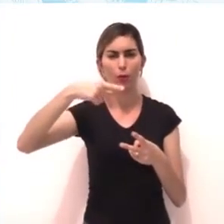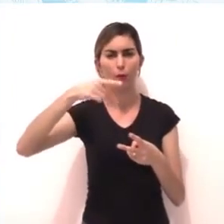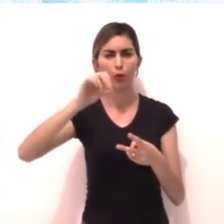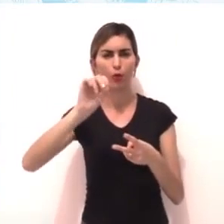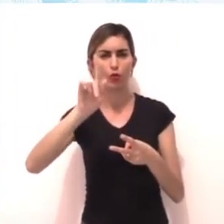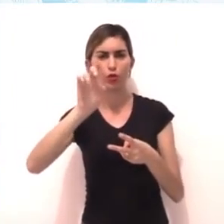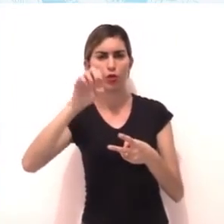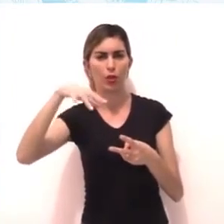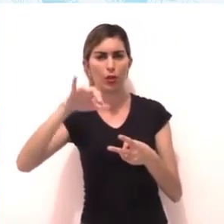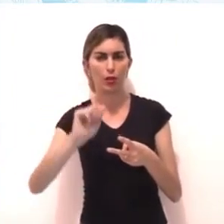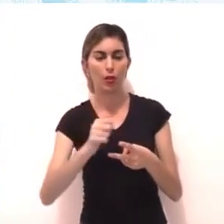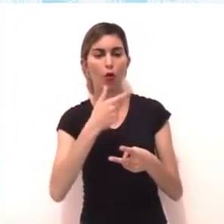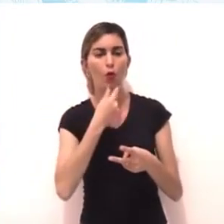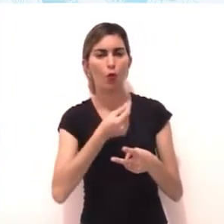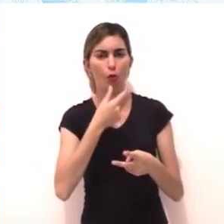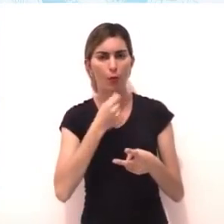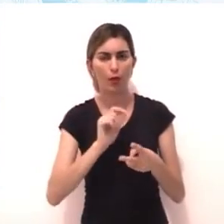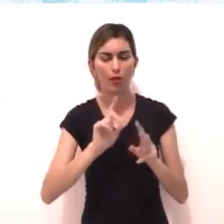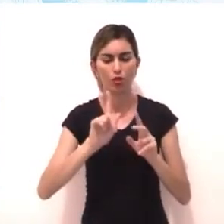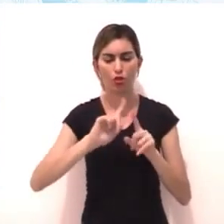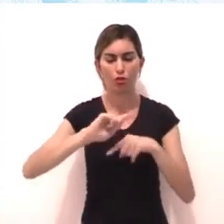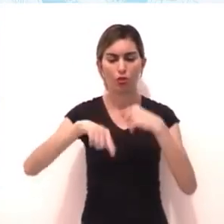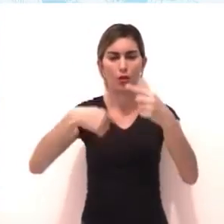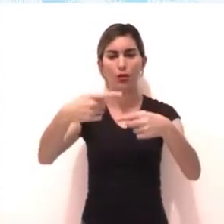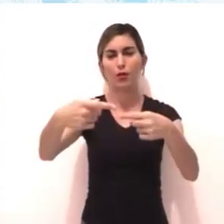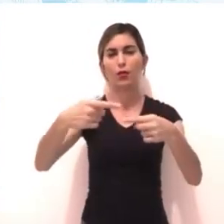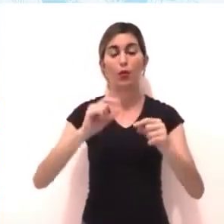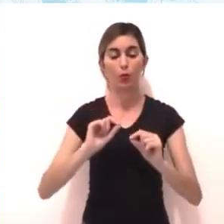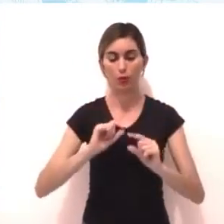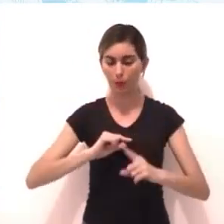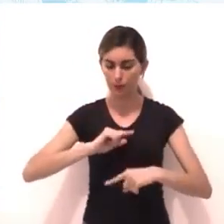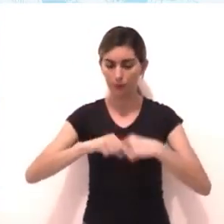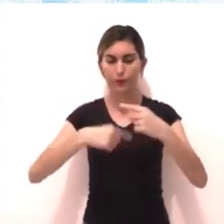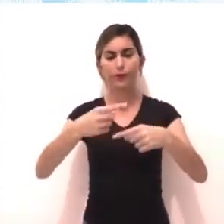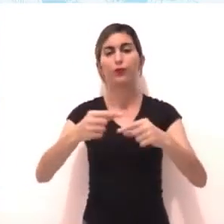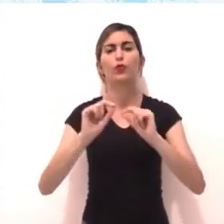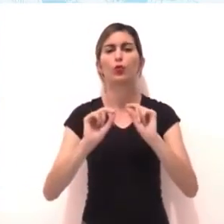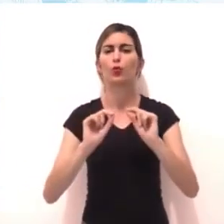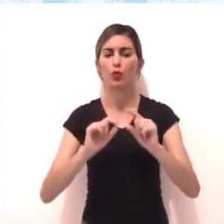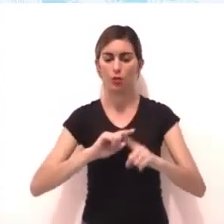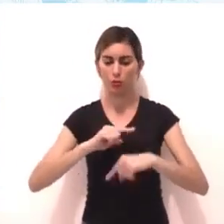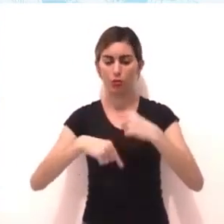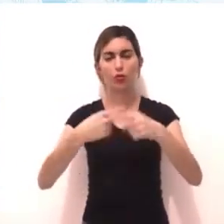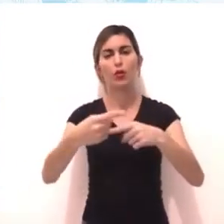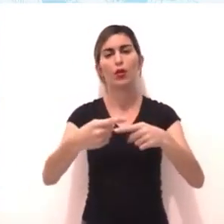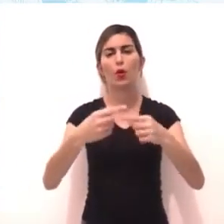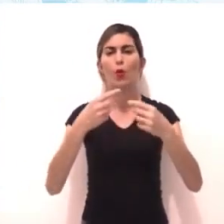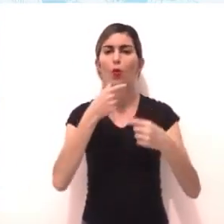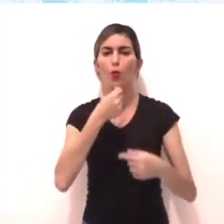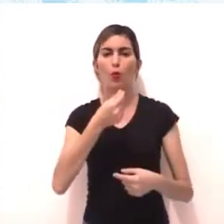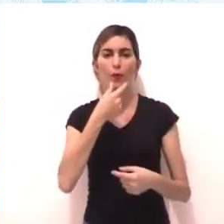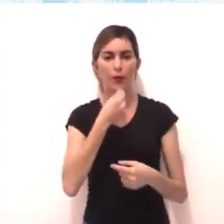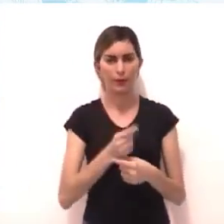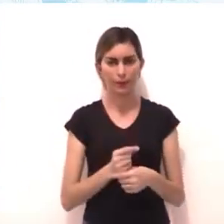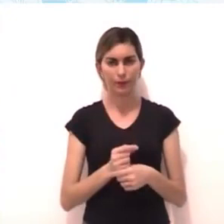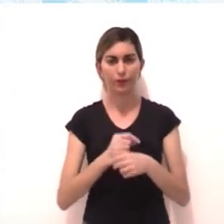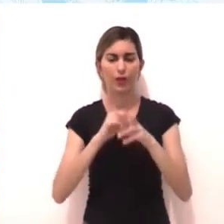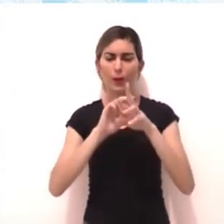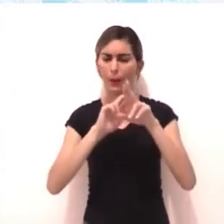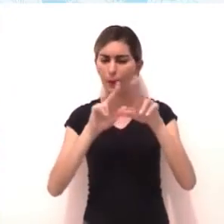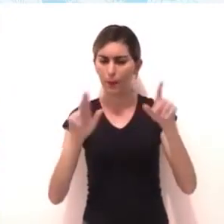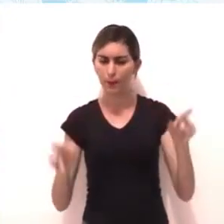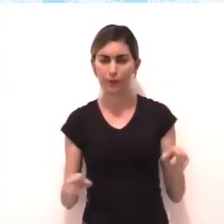quer dizer homem, gênica, originado, gerado. Aquilo que é gerado pelo homem. Essas